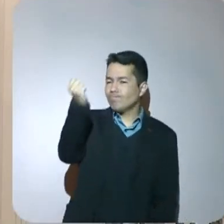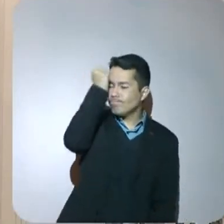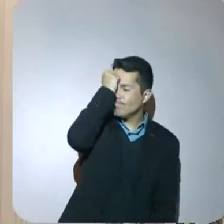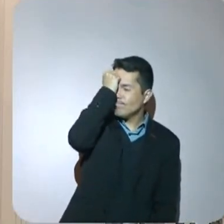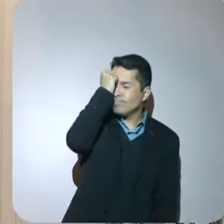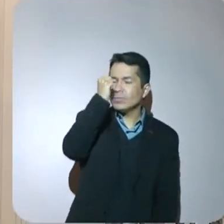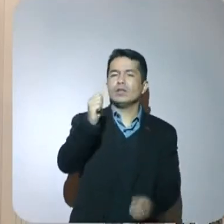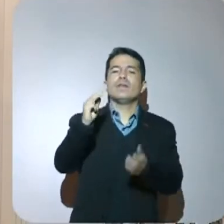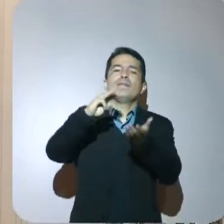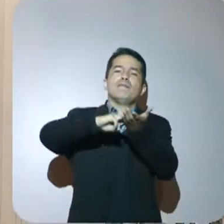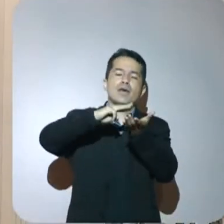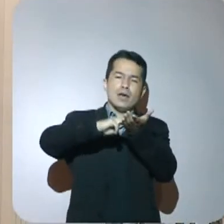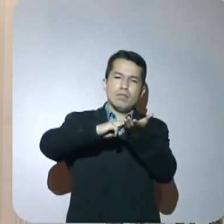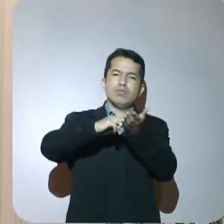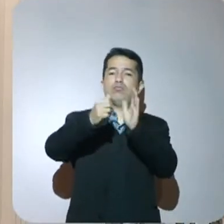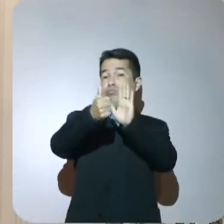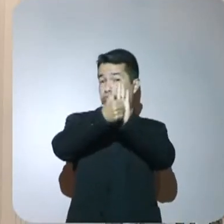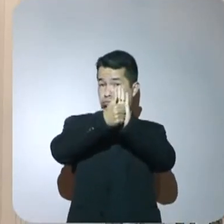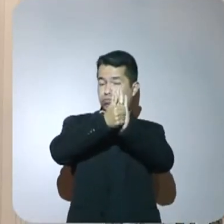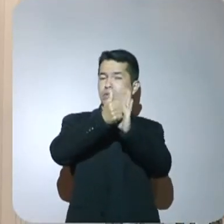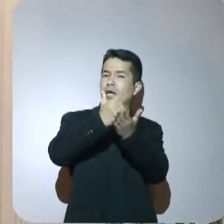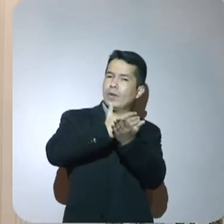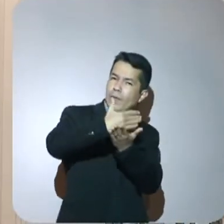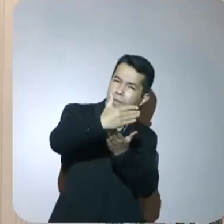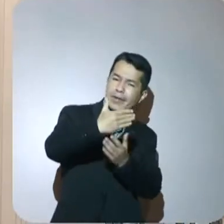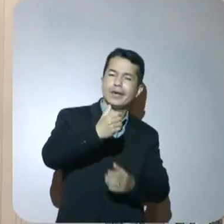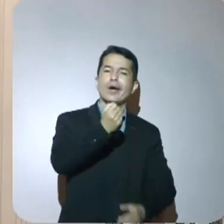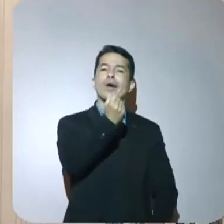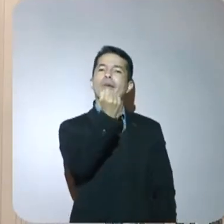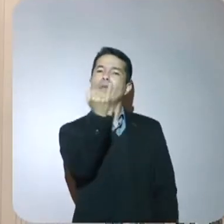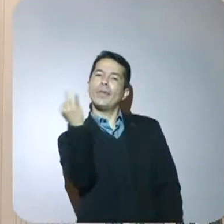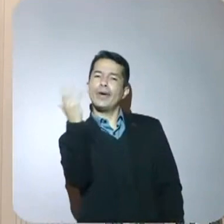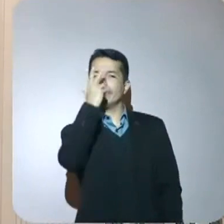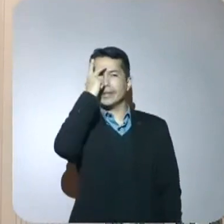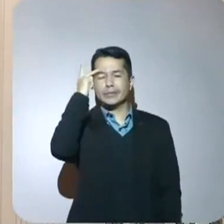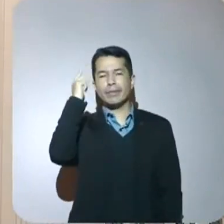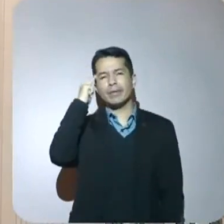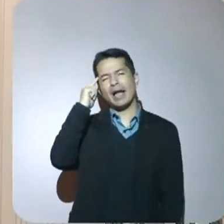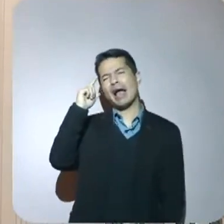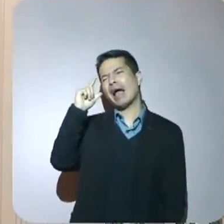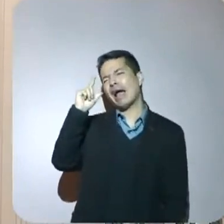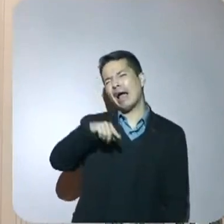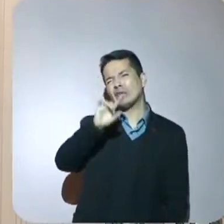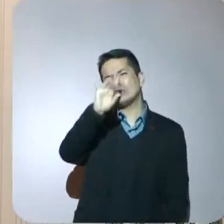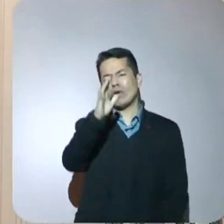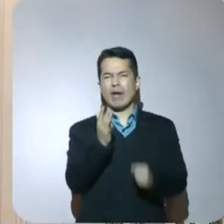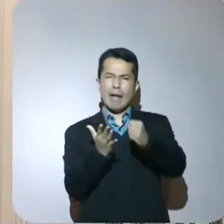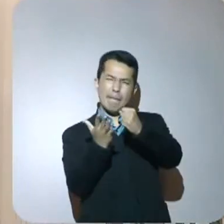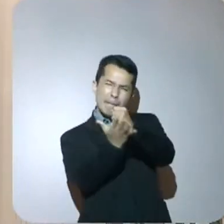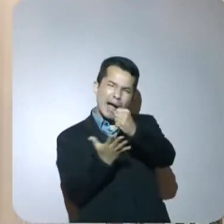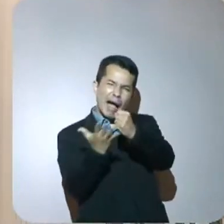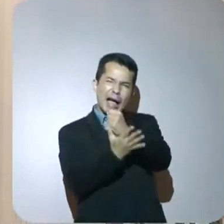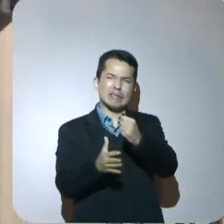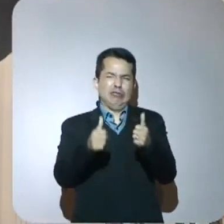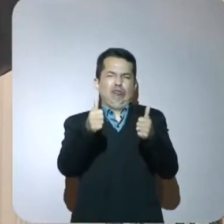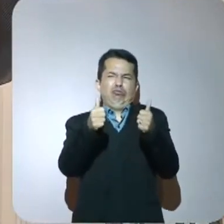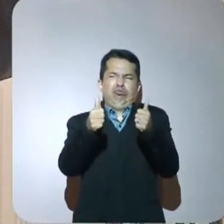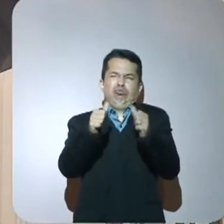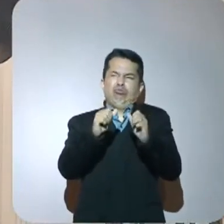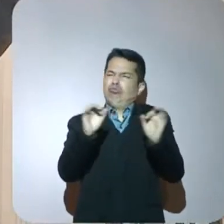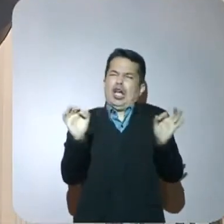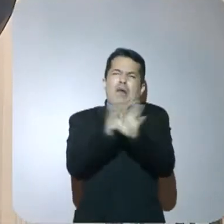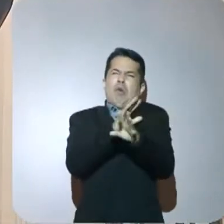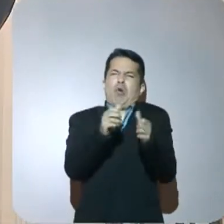em permanecer nos primeiros módulos de ensino do discipulado. Na nossa visão, o